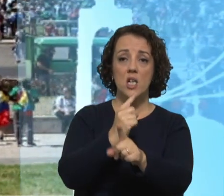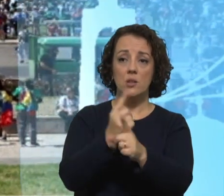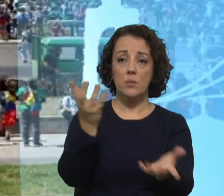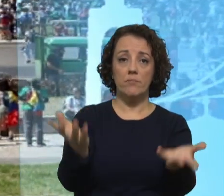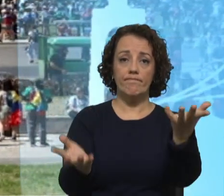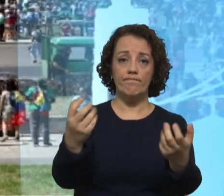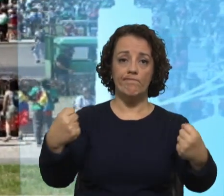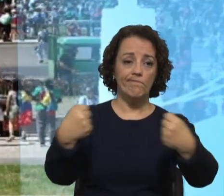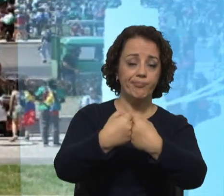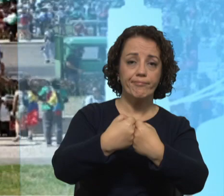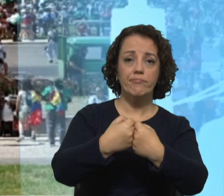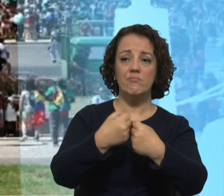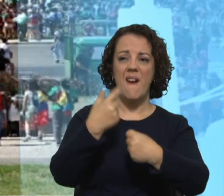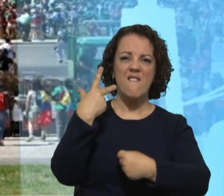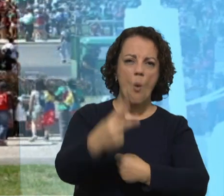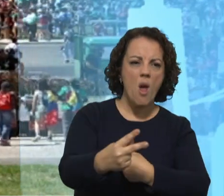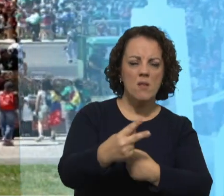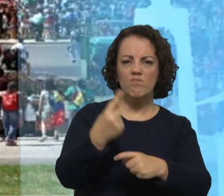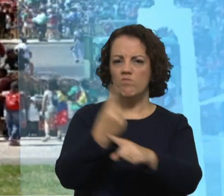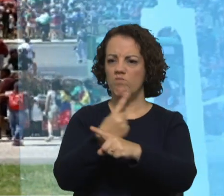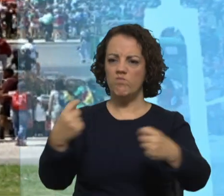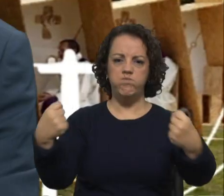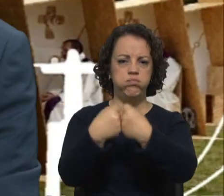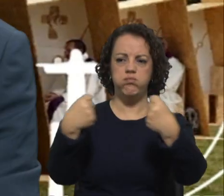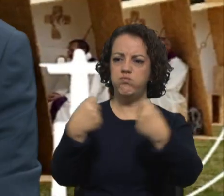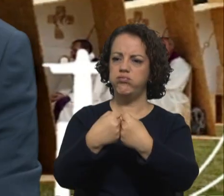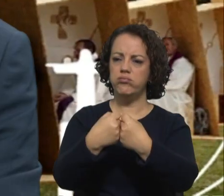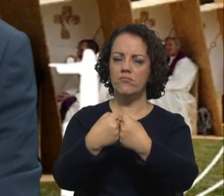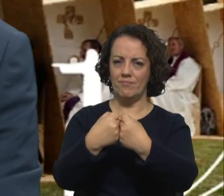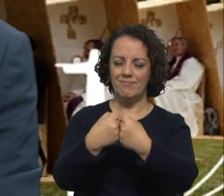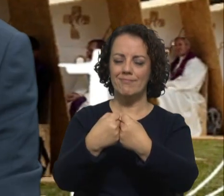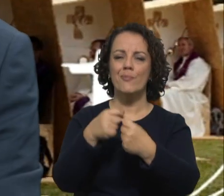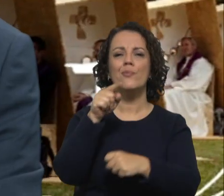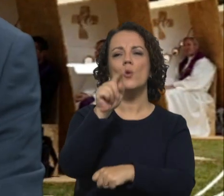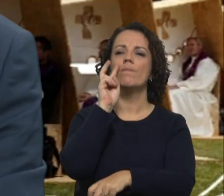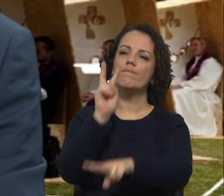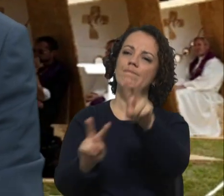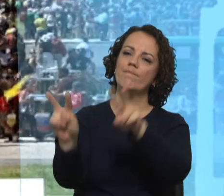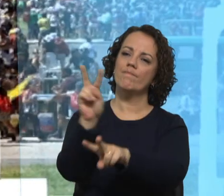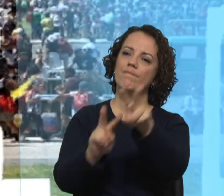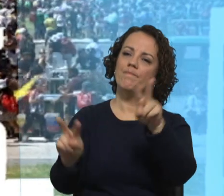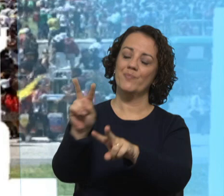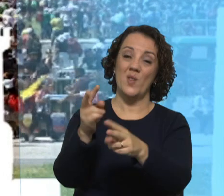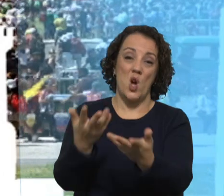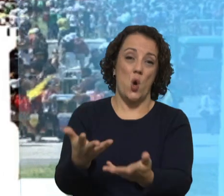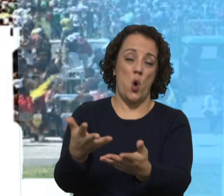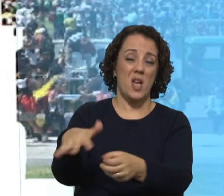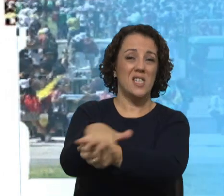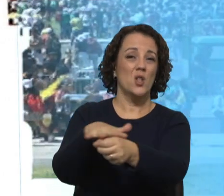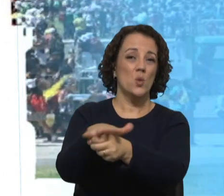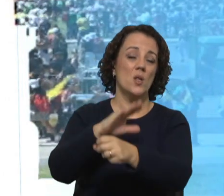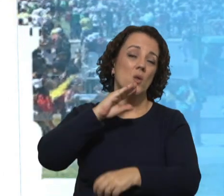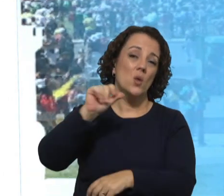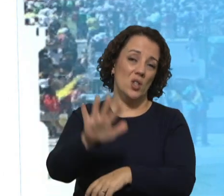conflitualidade, esta violência. Que leitura faz daquilo que vai vendo, da situação que se vive no território? Eu sei que o